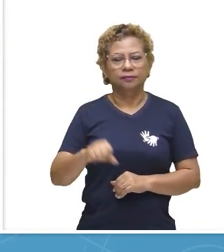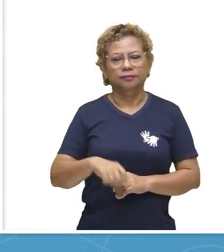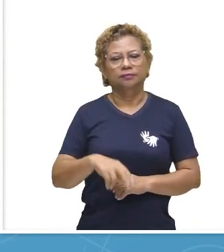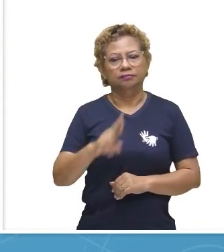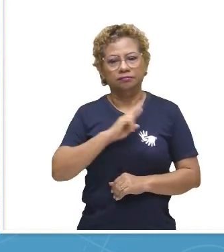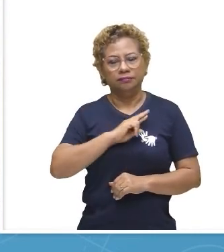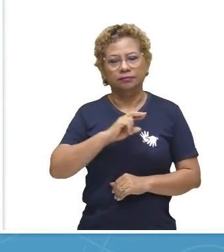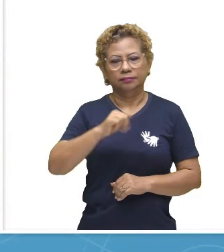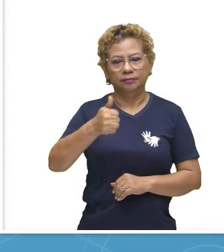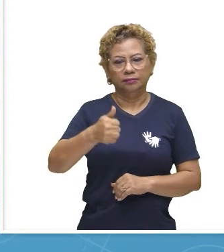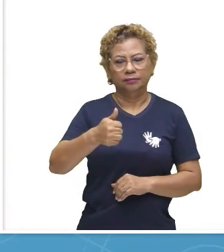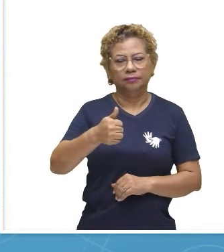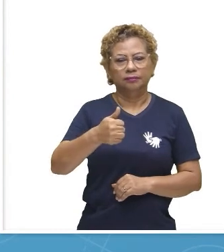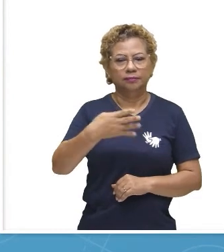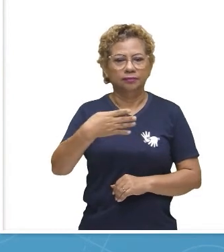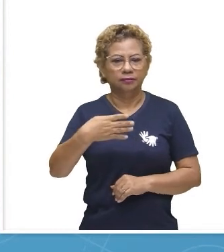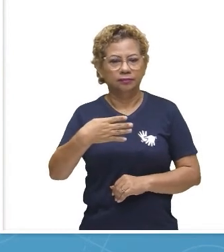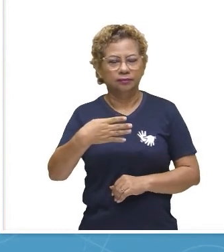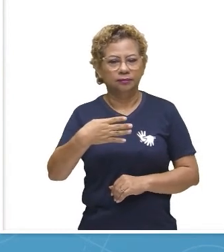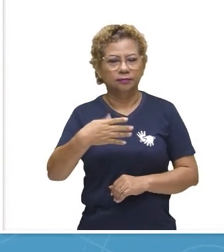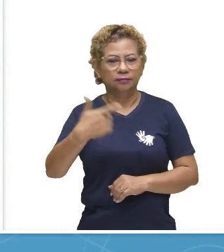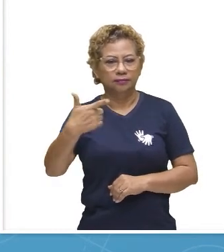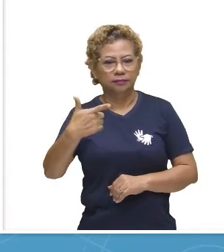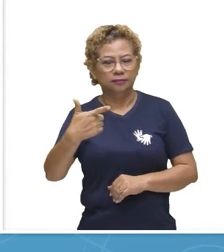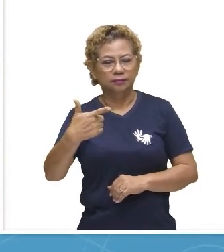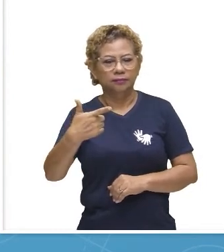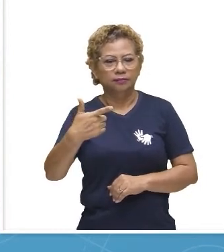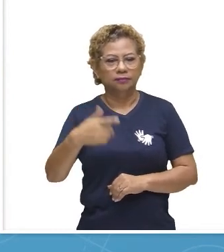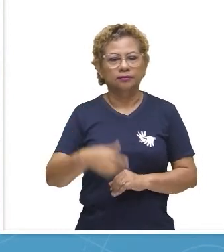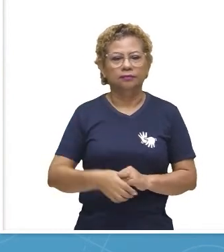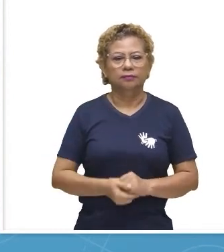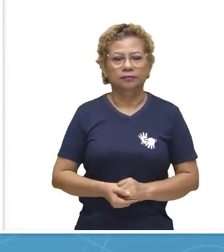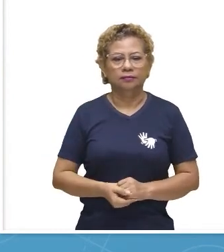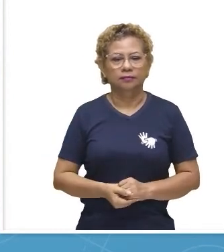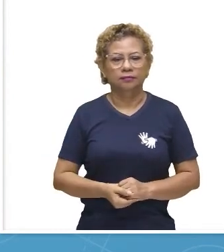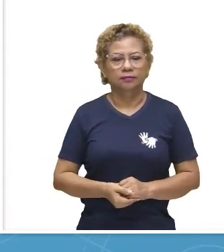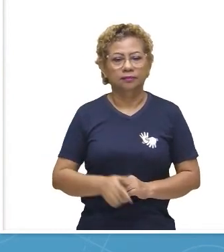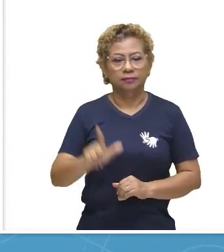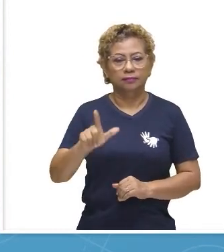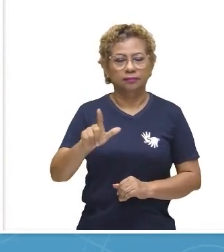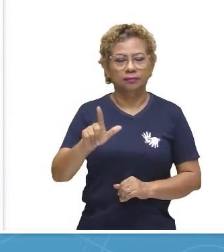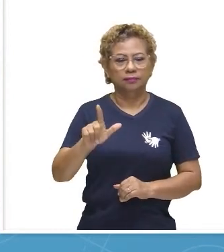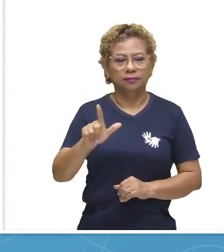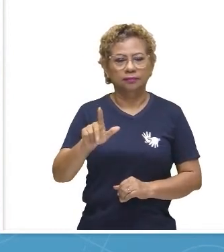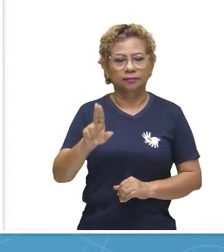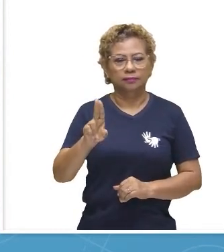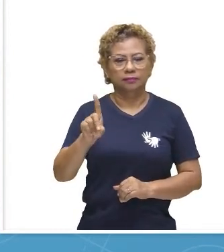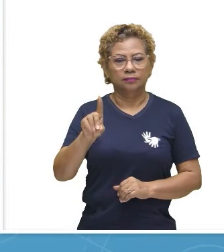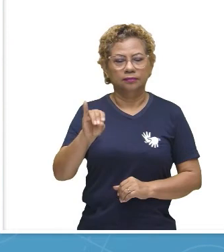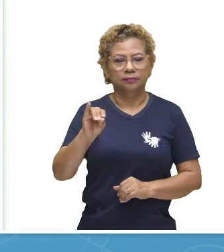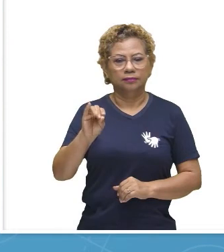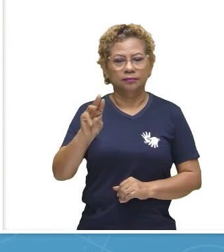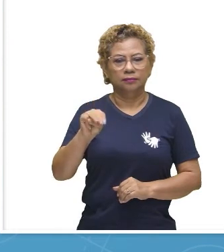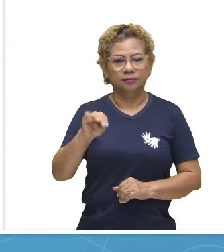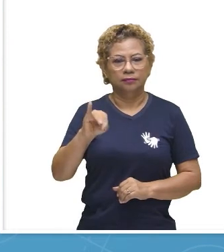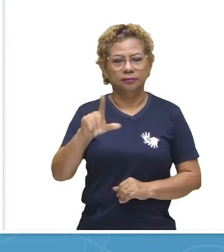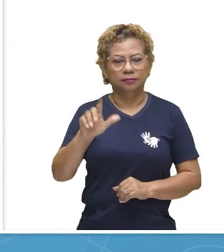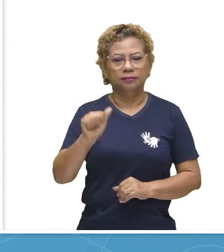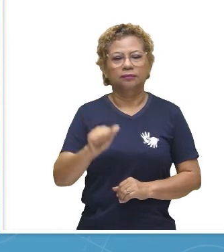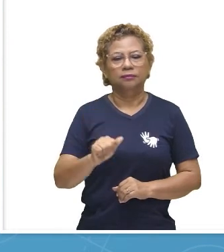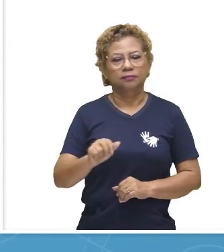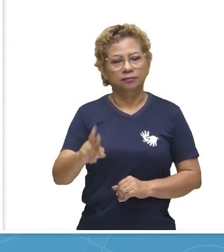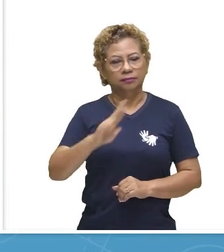142, né? Faltou o grau aí, né, Lucas? Vamos para a Ludmila. Ela também disse que é 142, questão